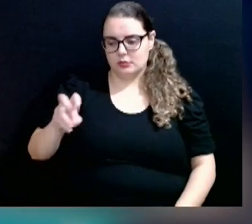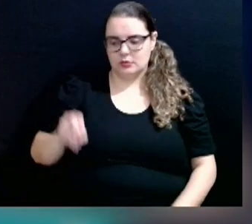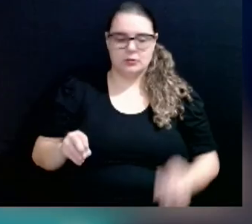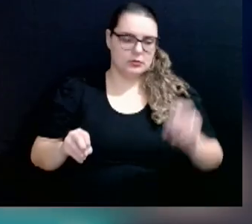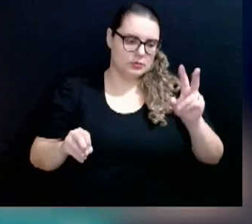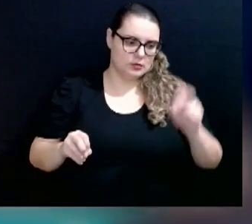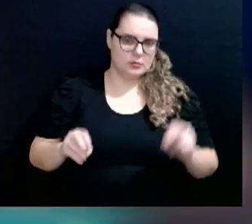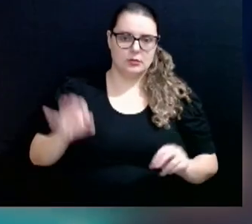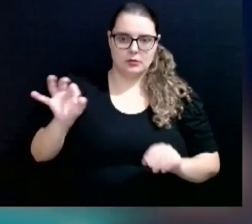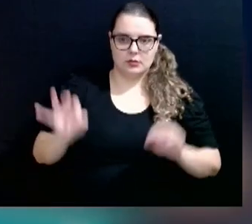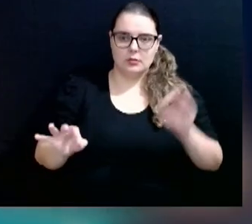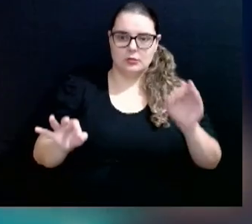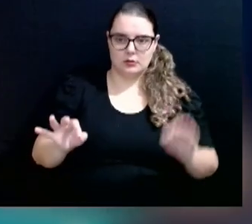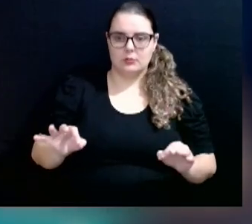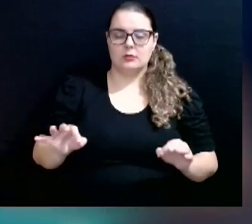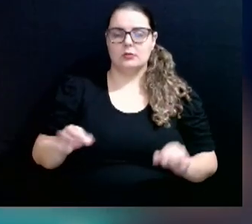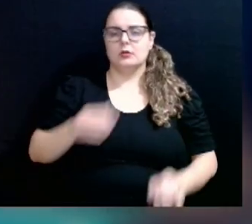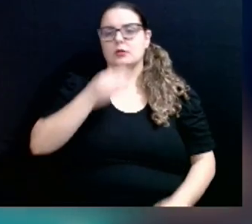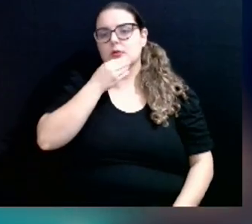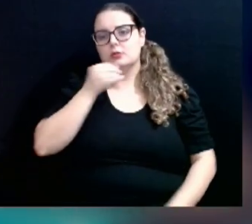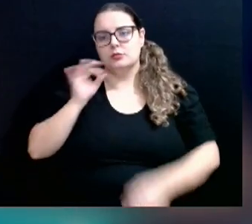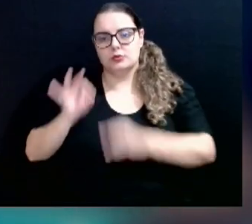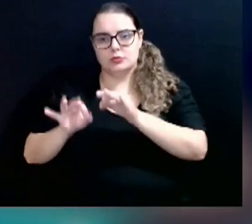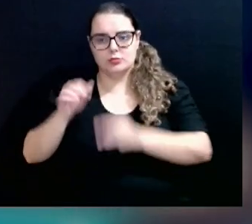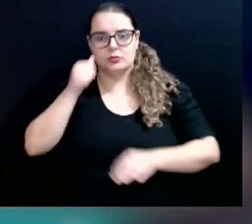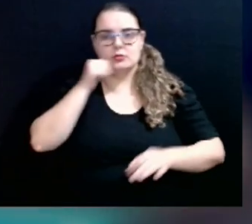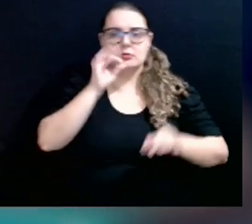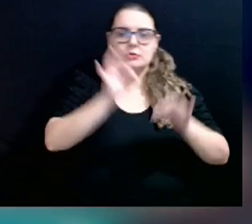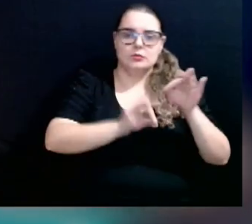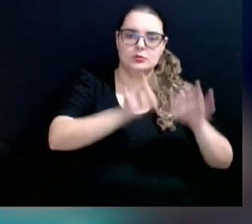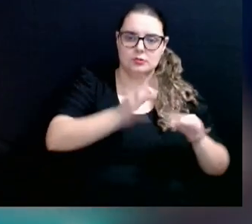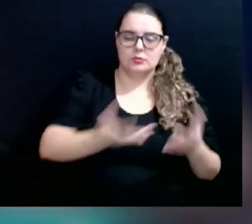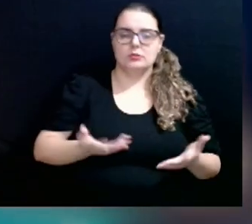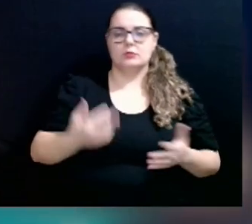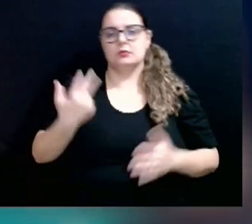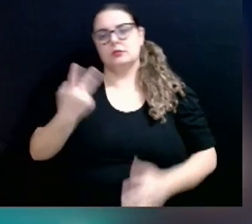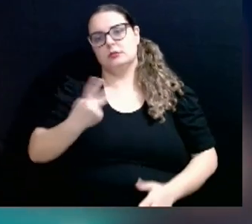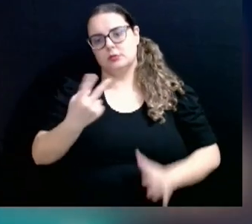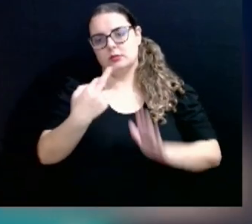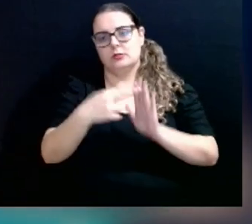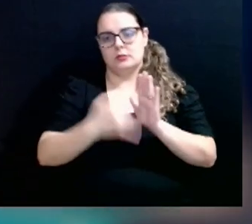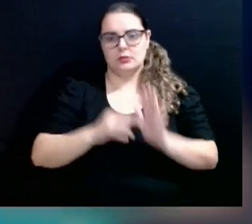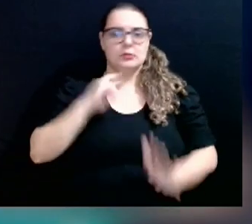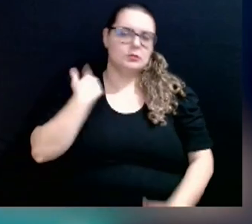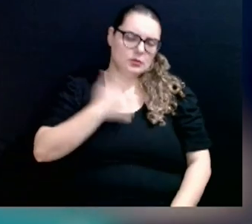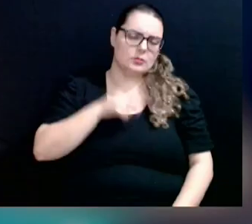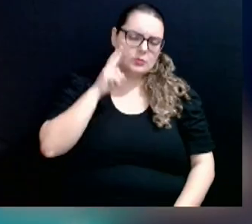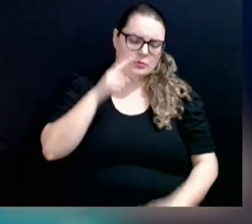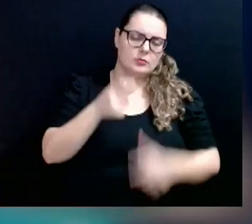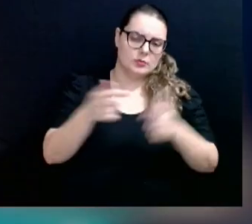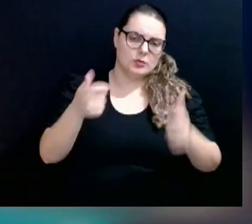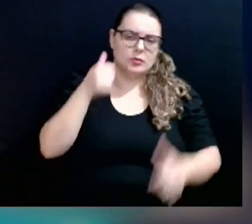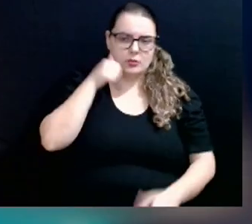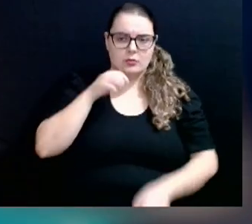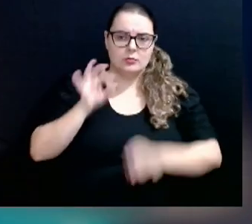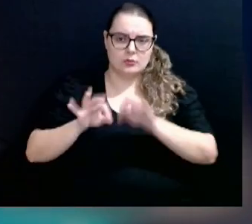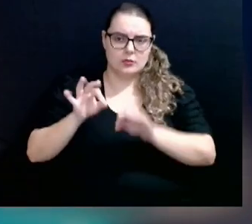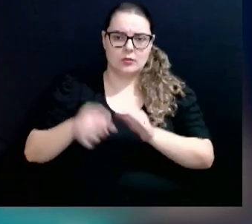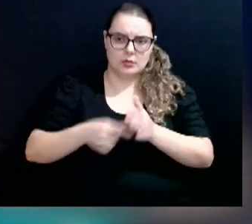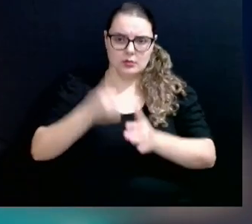50% de juízes e juízas, segundo o relatório, e a gente tem visto mesmo um grande número de juízas na primeira